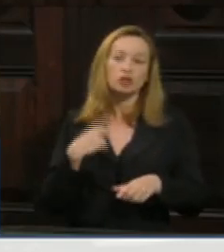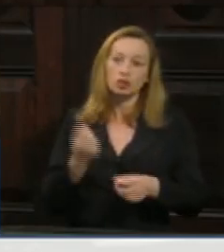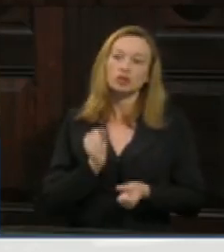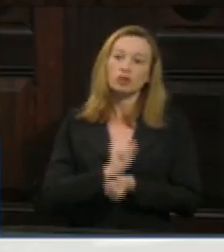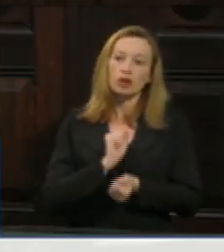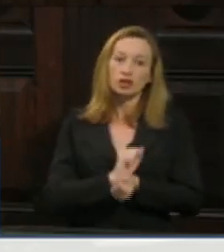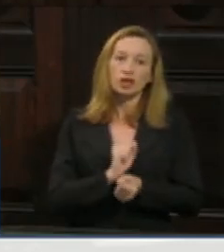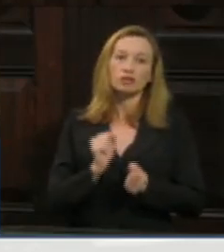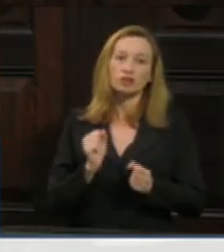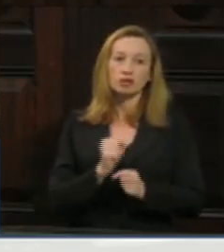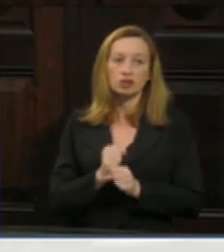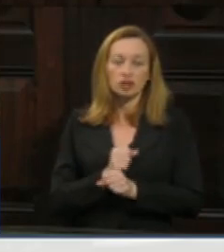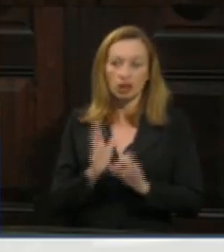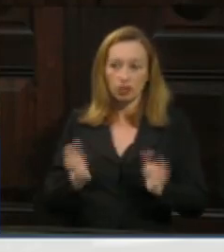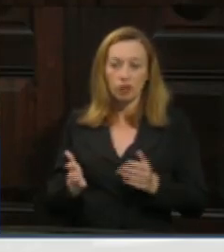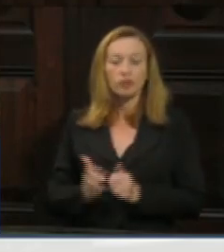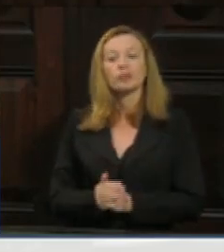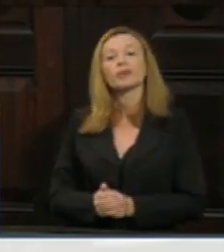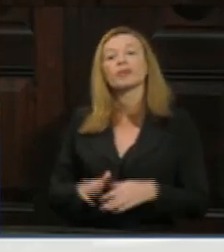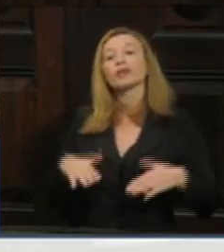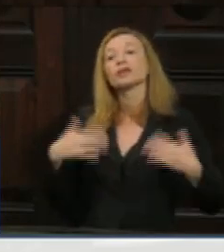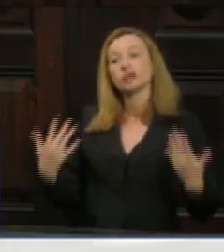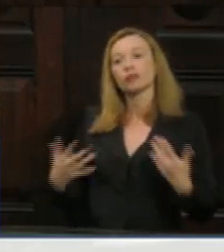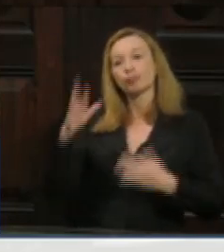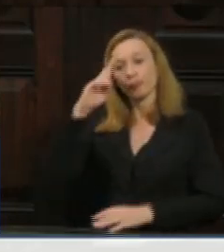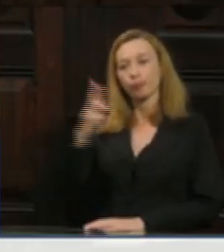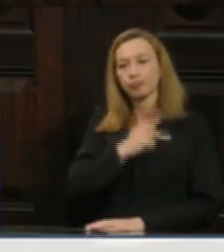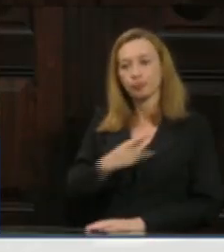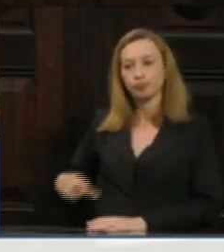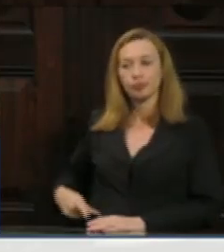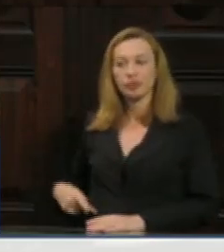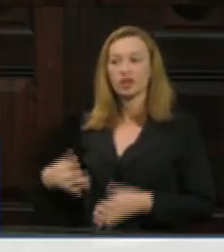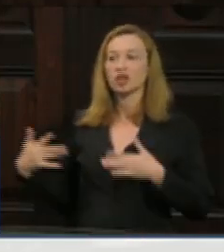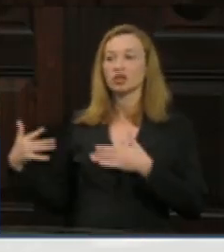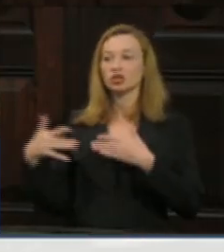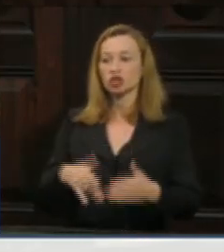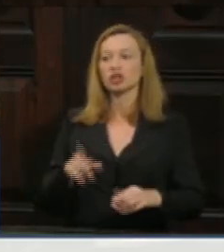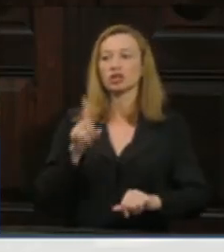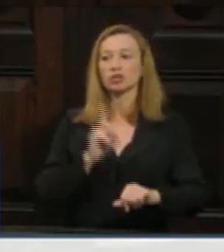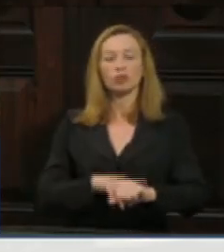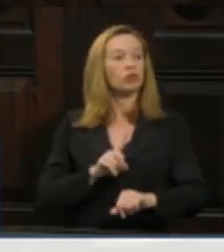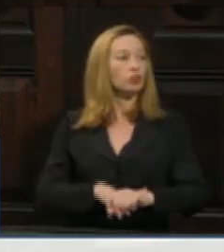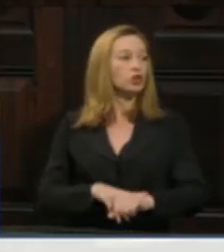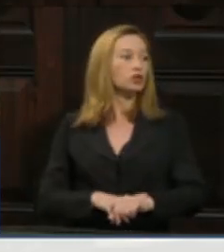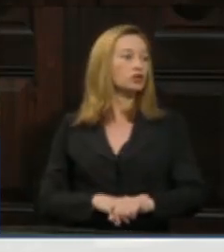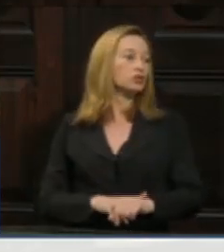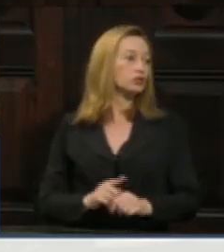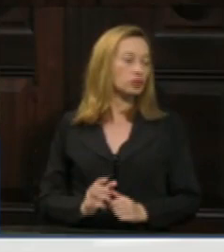reuniões sucessivas do Colégio de Líderes, para que a gente dê conta